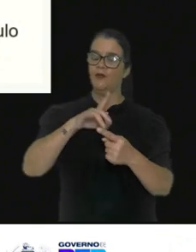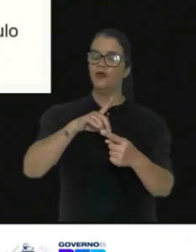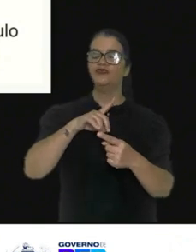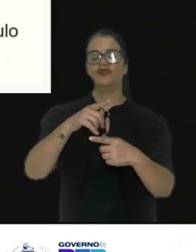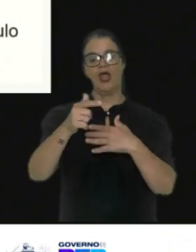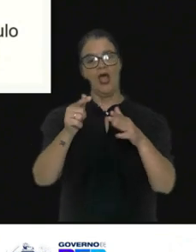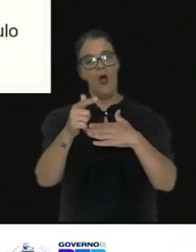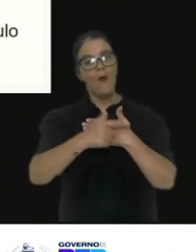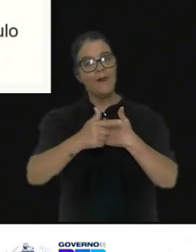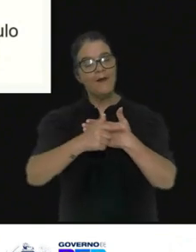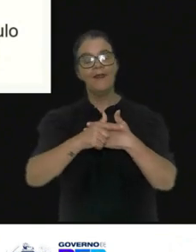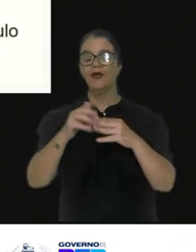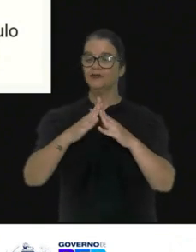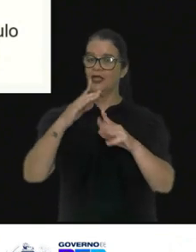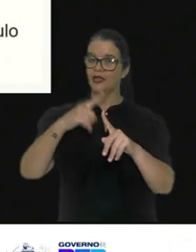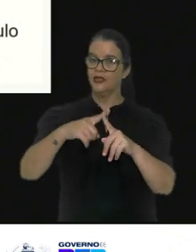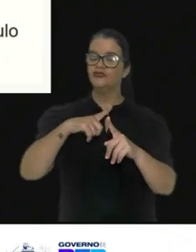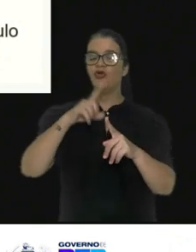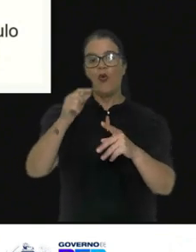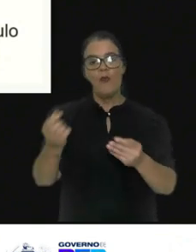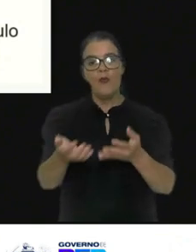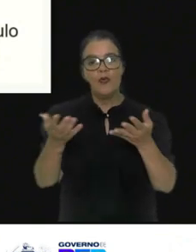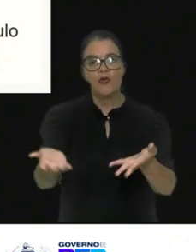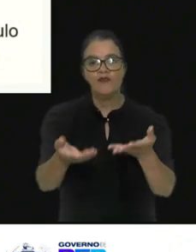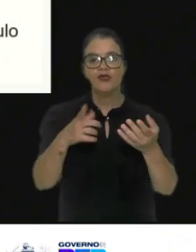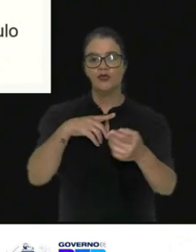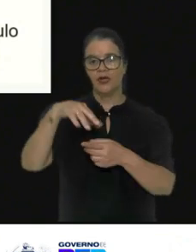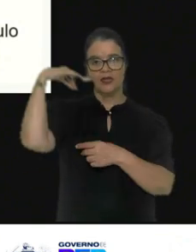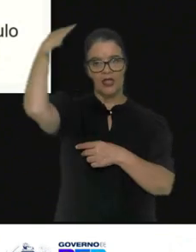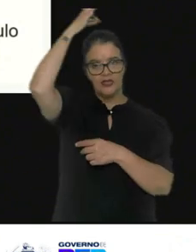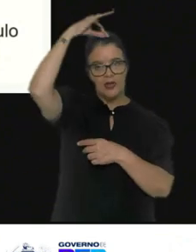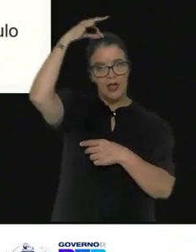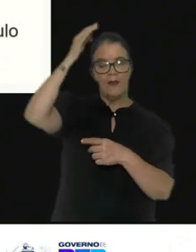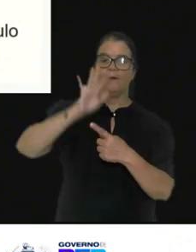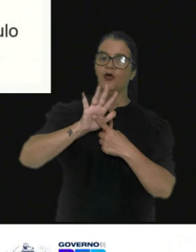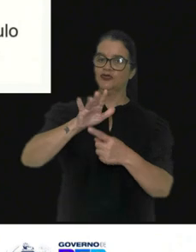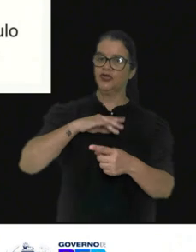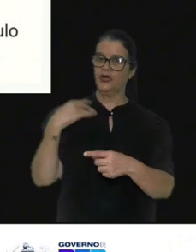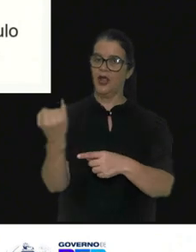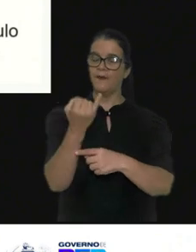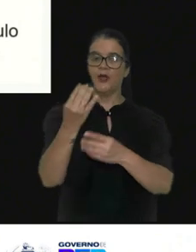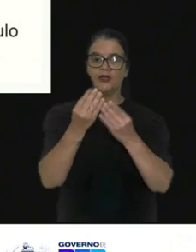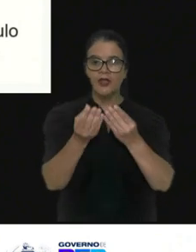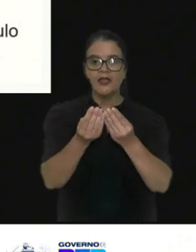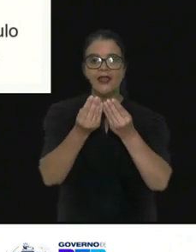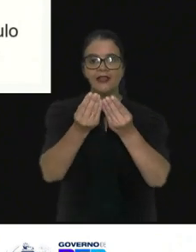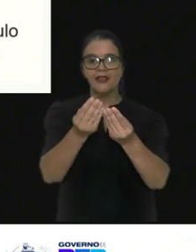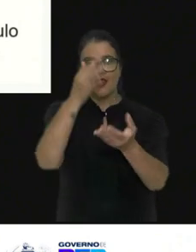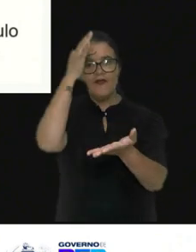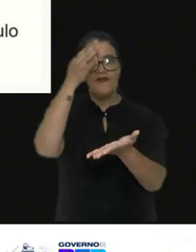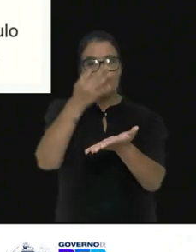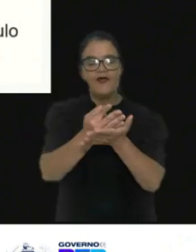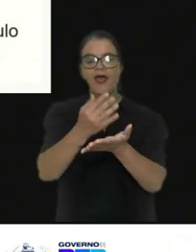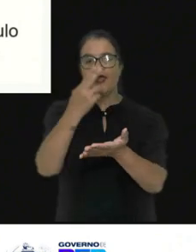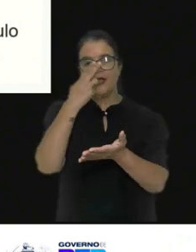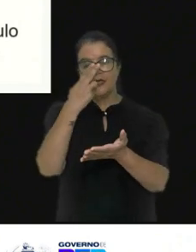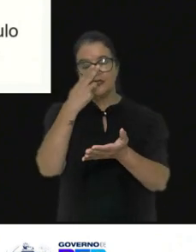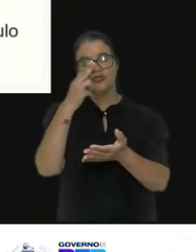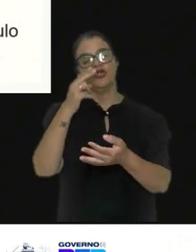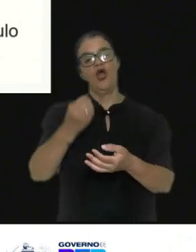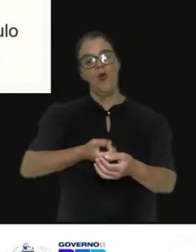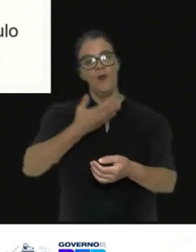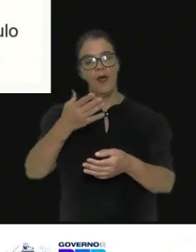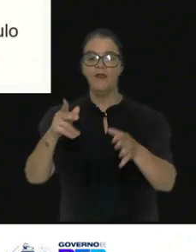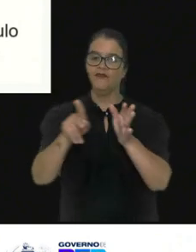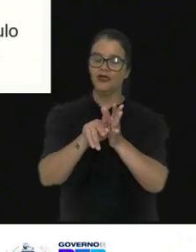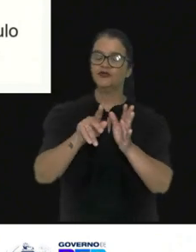do Pão para destacar o papel da igreja como provedora da espiritualidade enfatizando a importância da Eucaristia